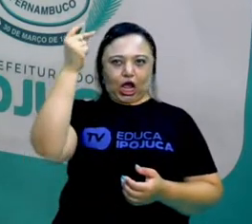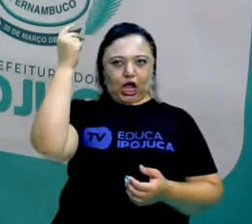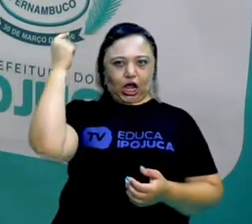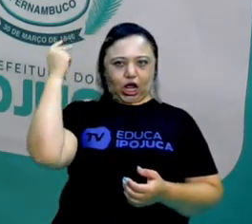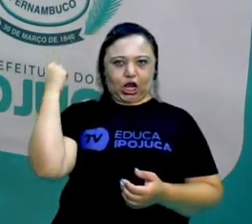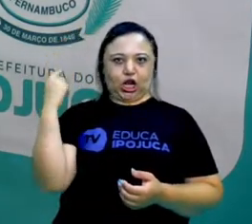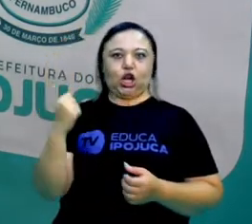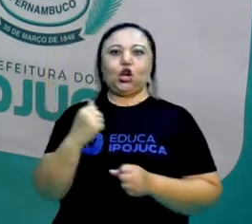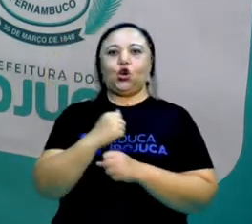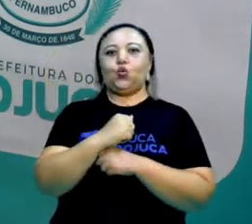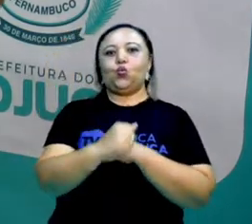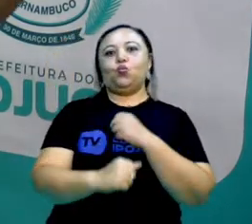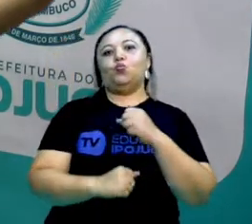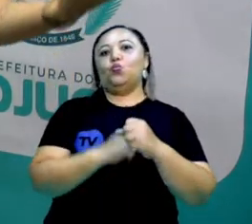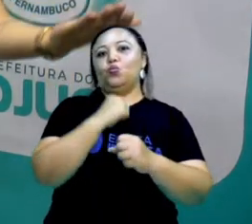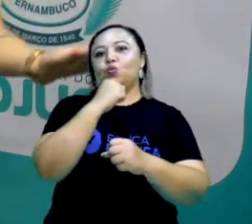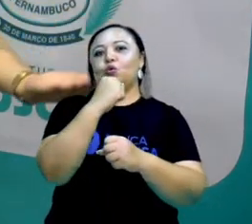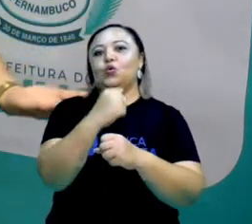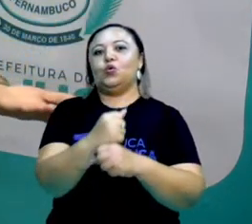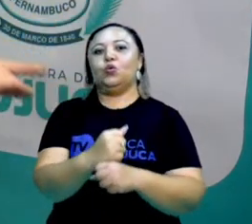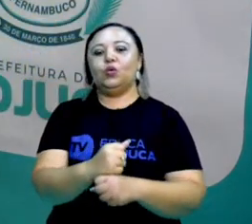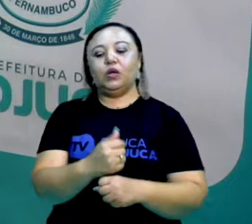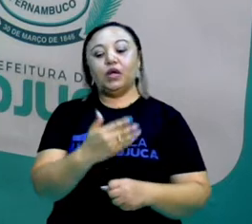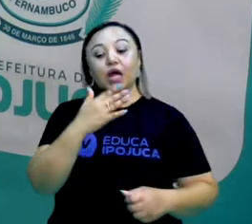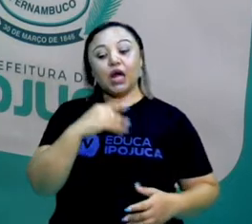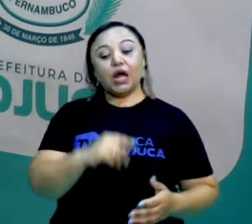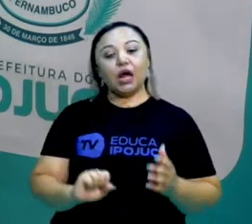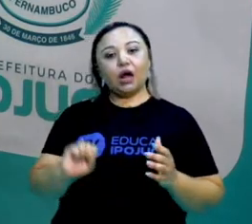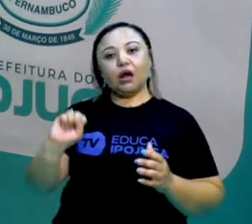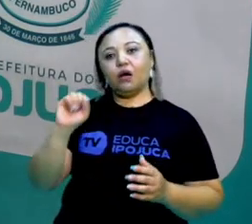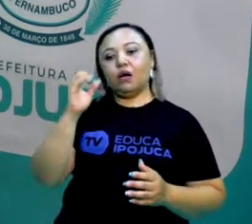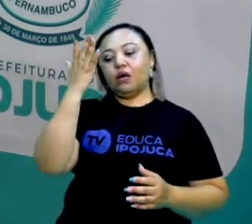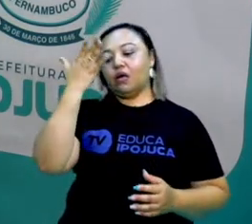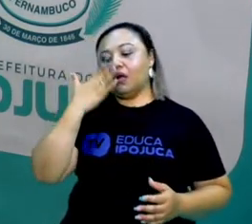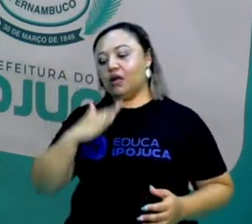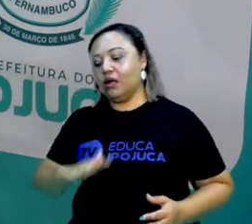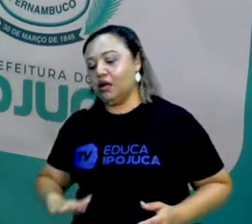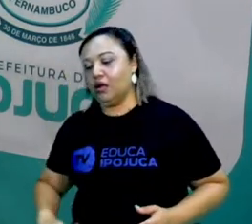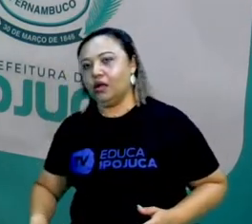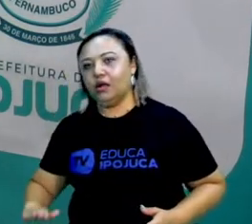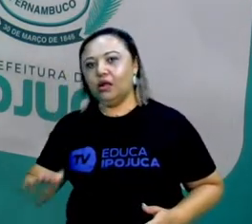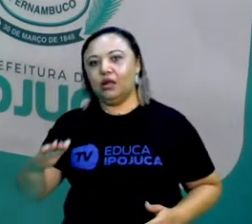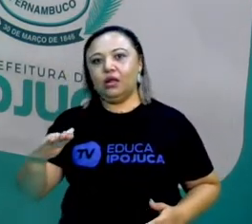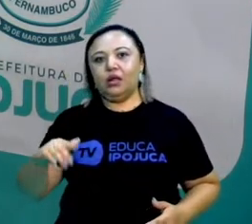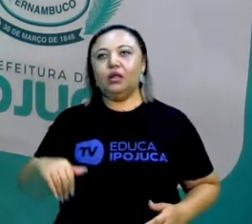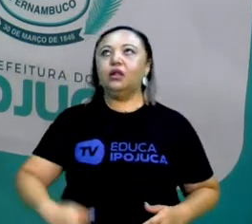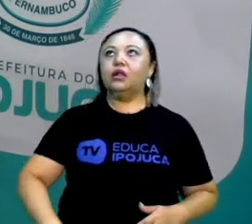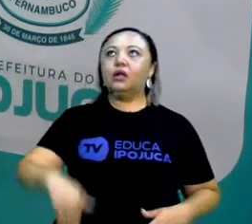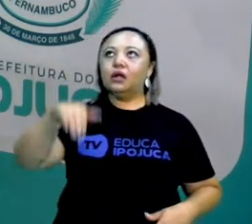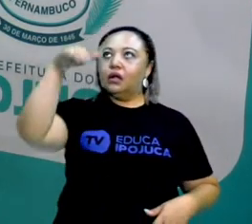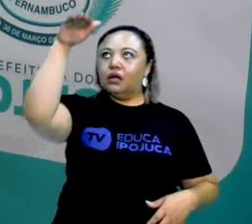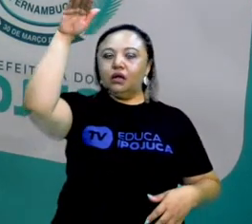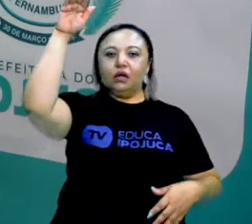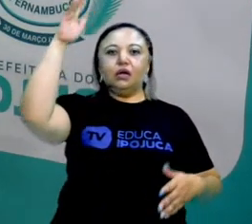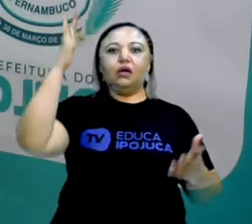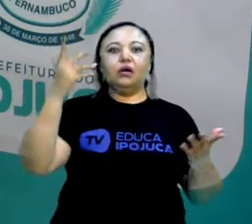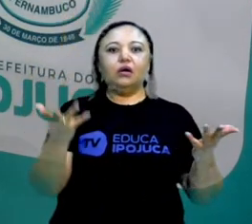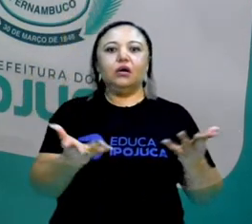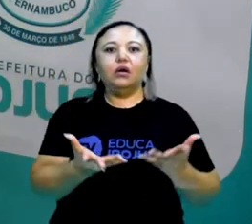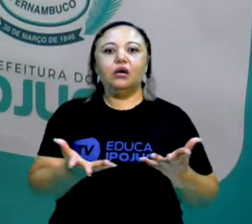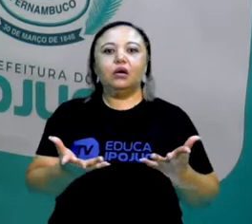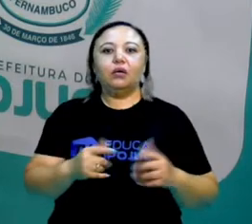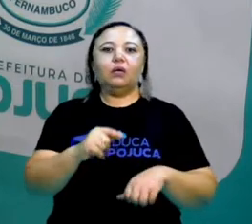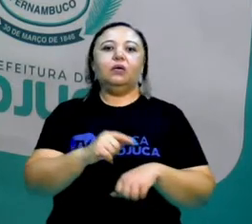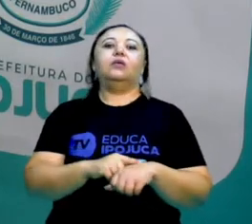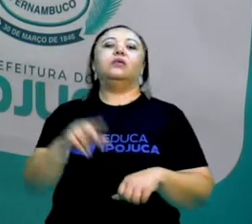veja que isso foi um fato que aconteceu na infância das personagens e depois de adulta, nos dias atuais,